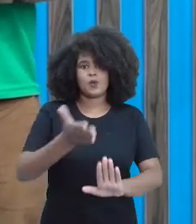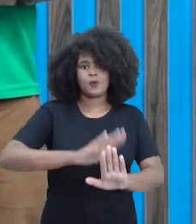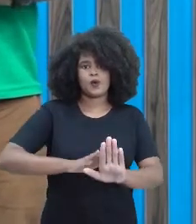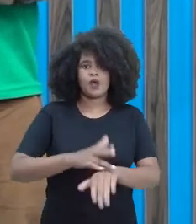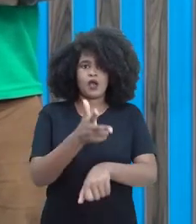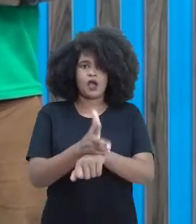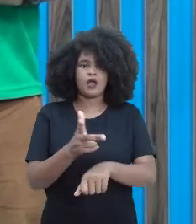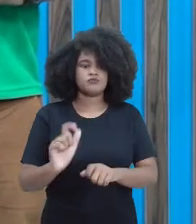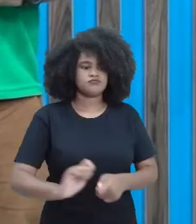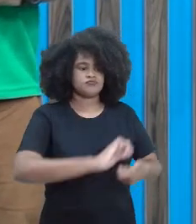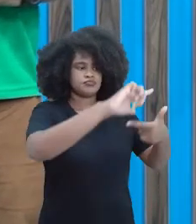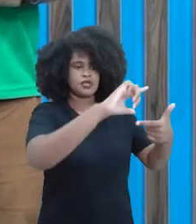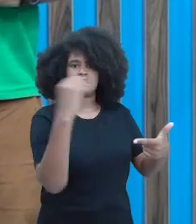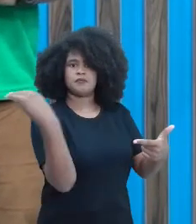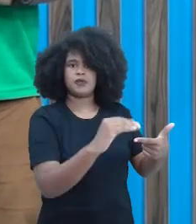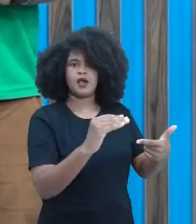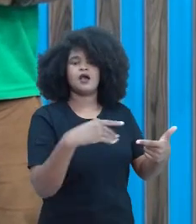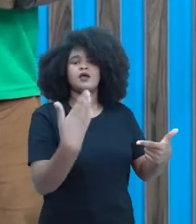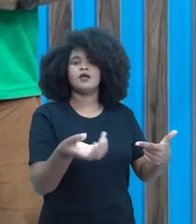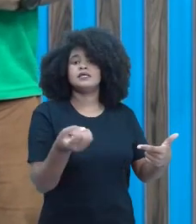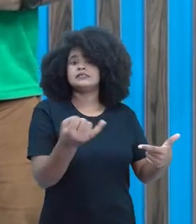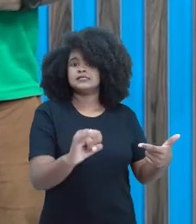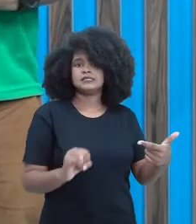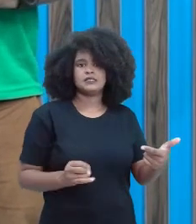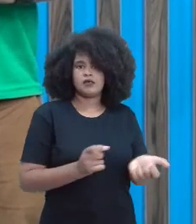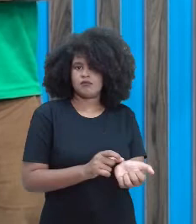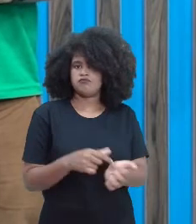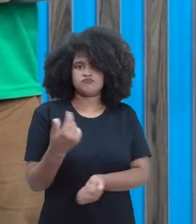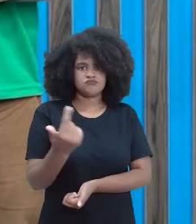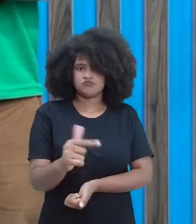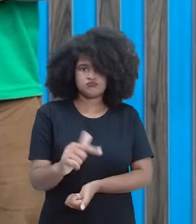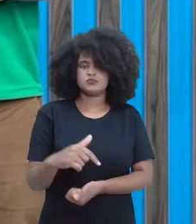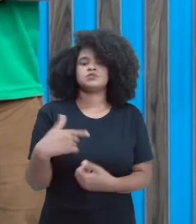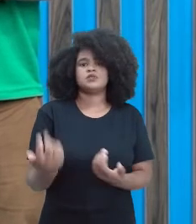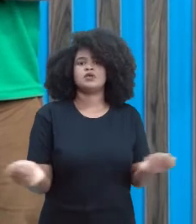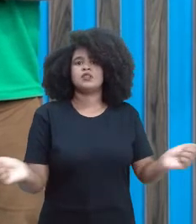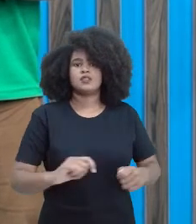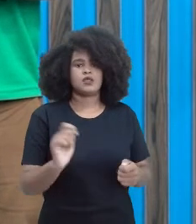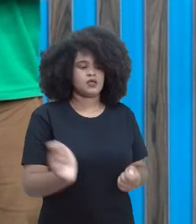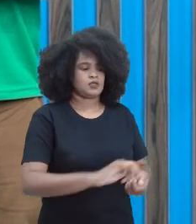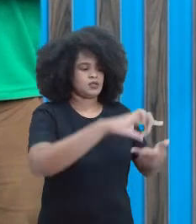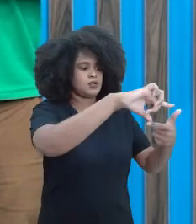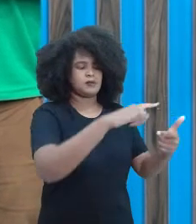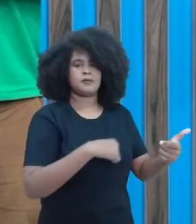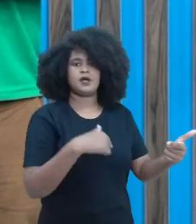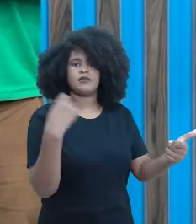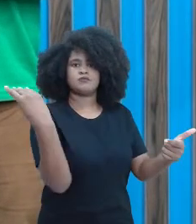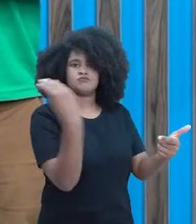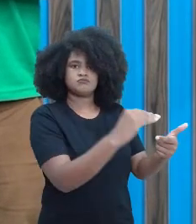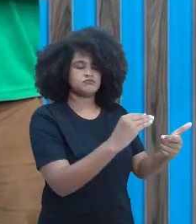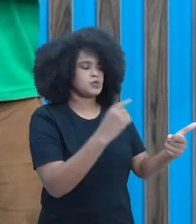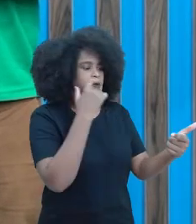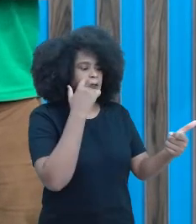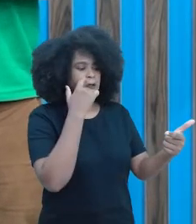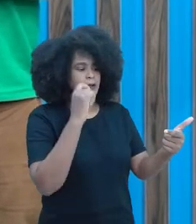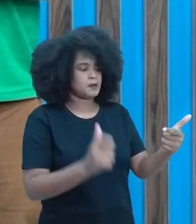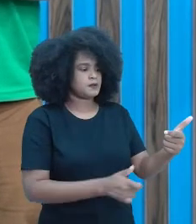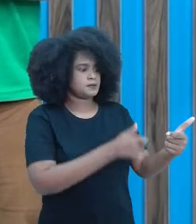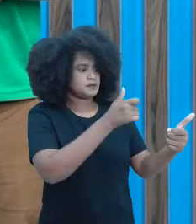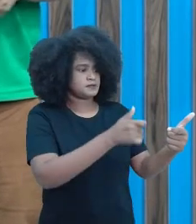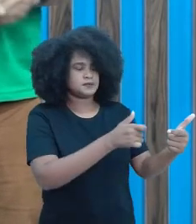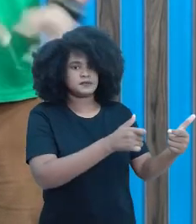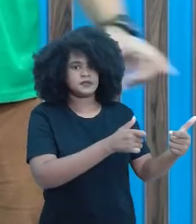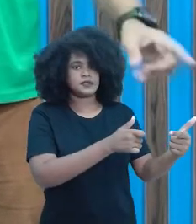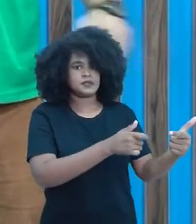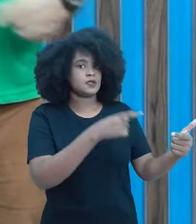não tem o aplicativo ainda do Educa Recife, pode através desse QR Code que eles vão colocar aí, se Deus quiser, a Nossa Senhora.